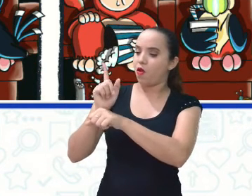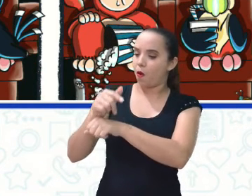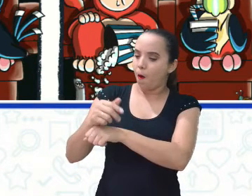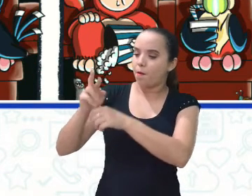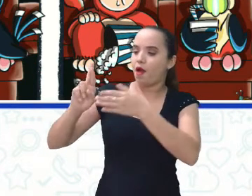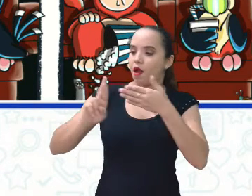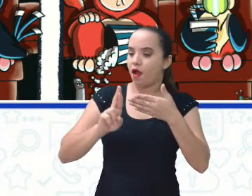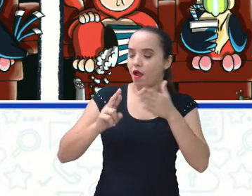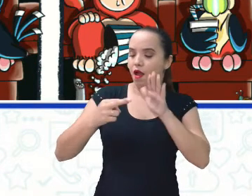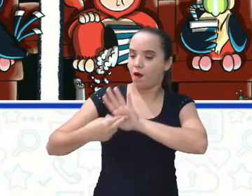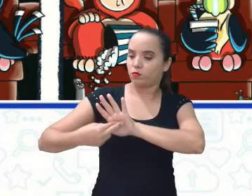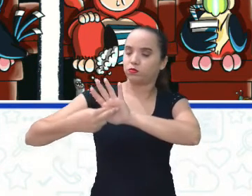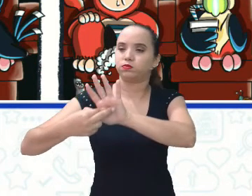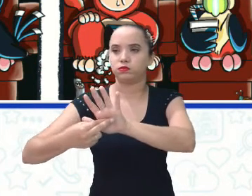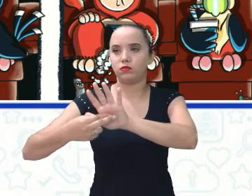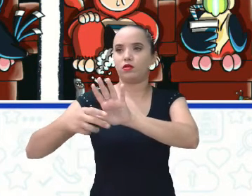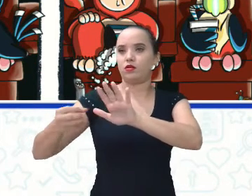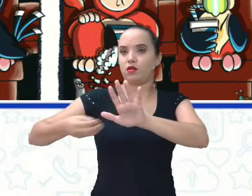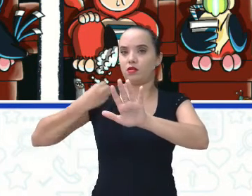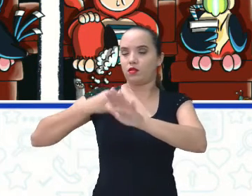tão satisfeitos. O que é que vocês acham?